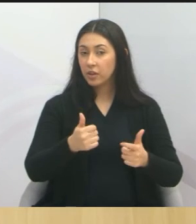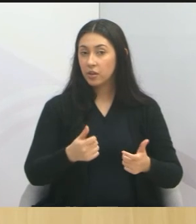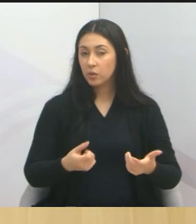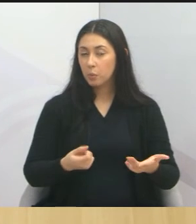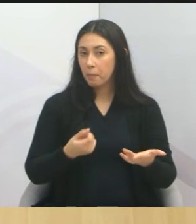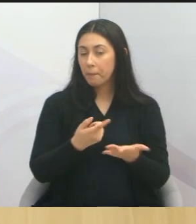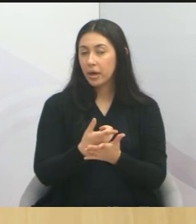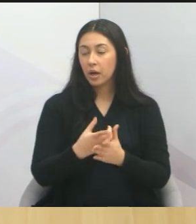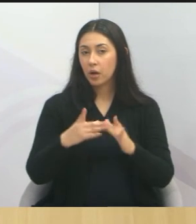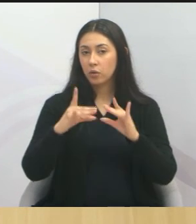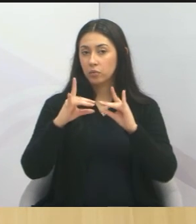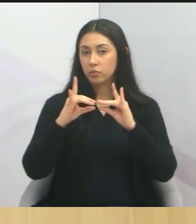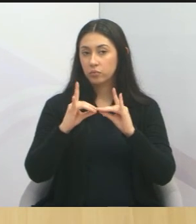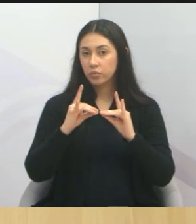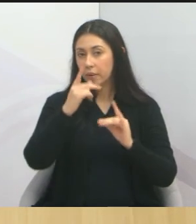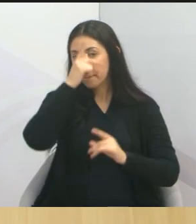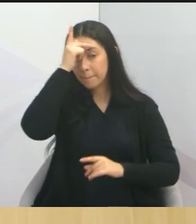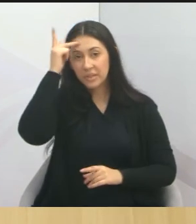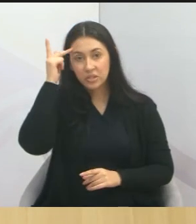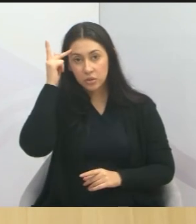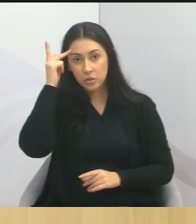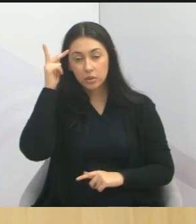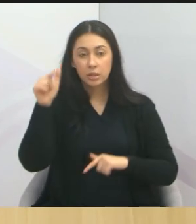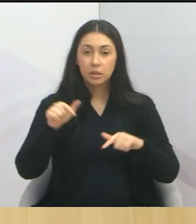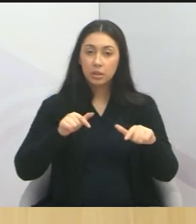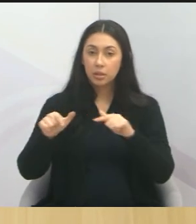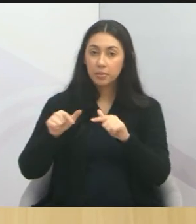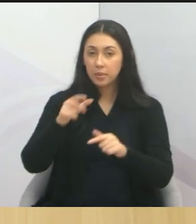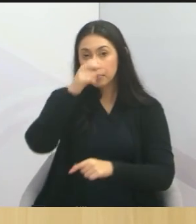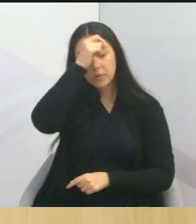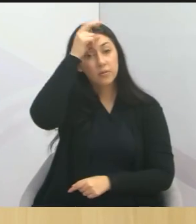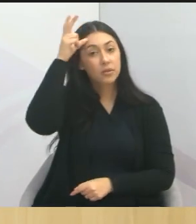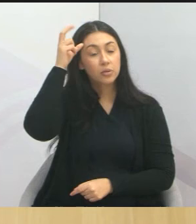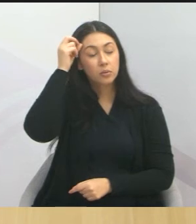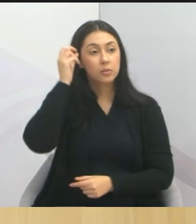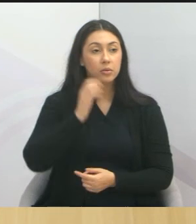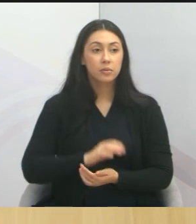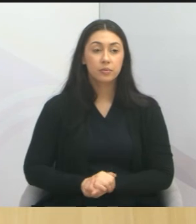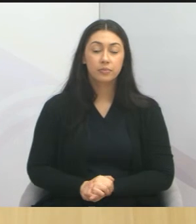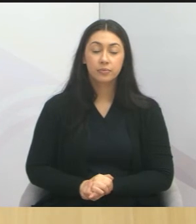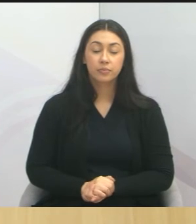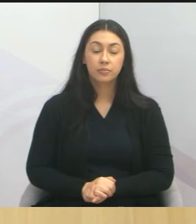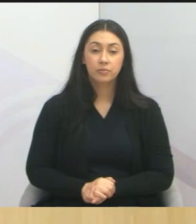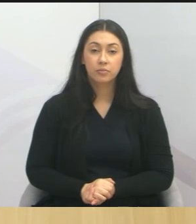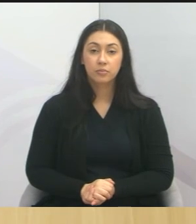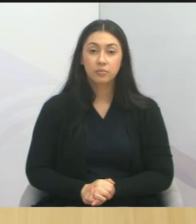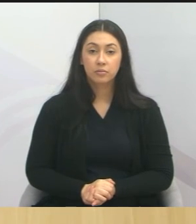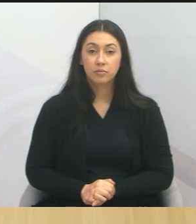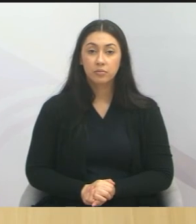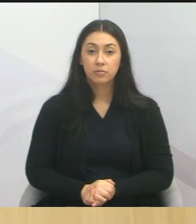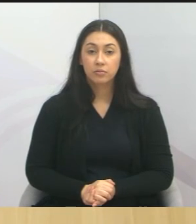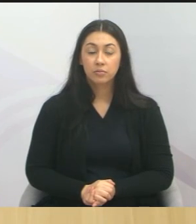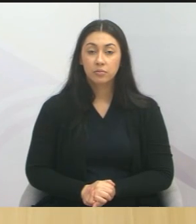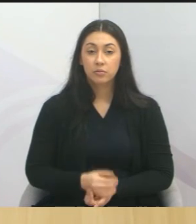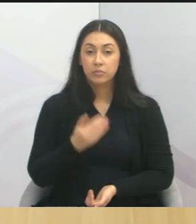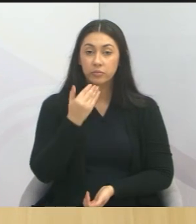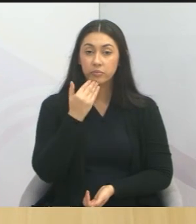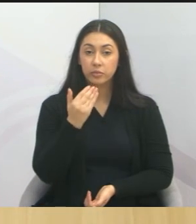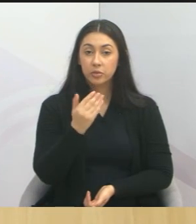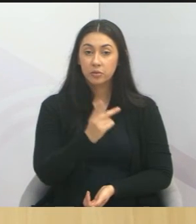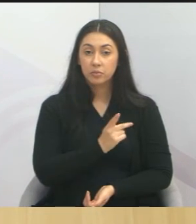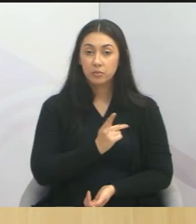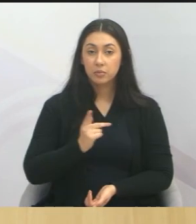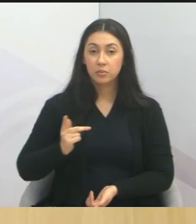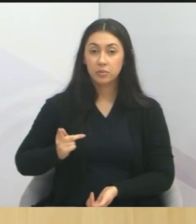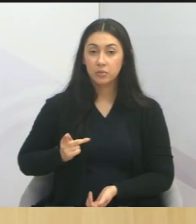familiares de servidores públicos falecidos o requeremos ao excelentíssimo senhor